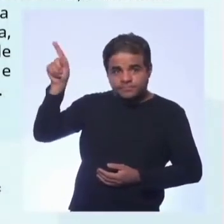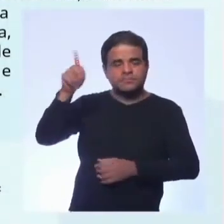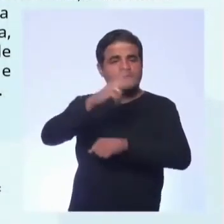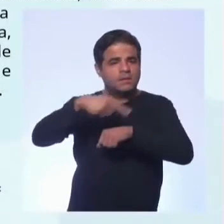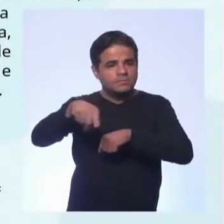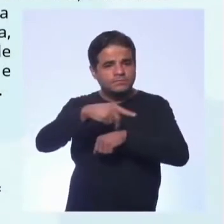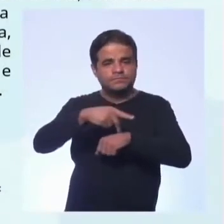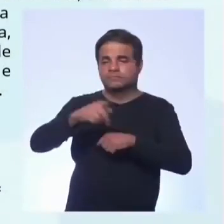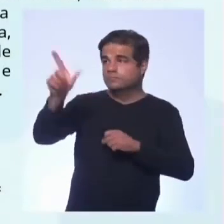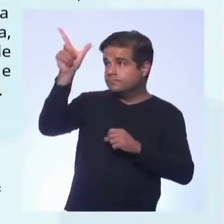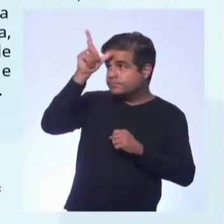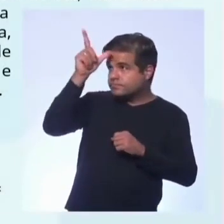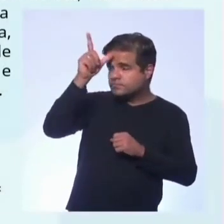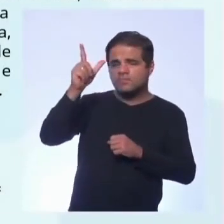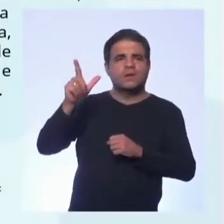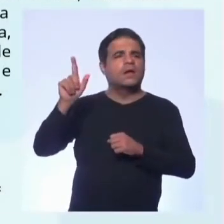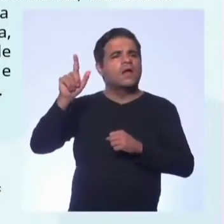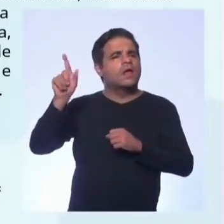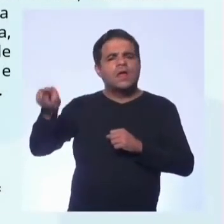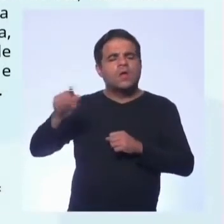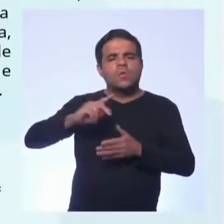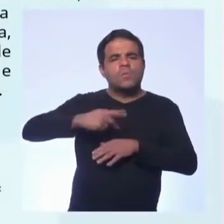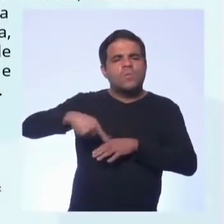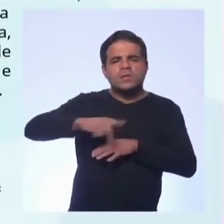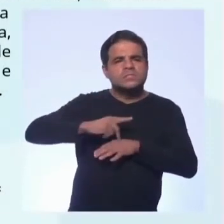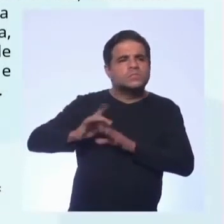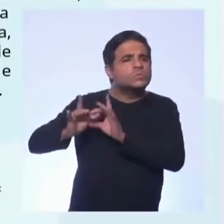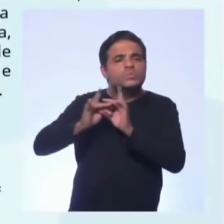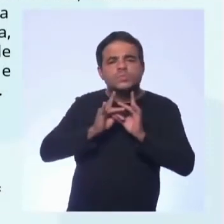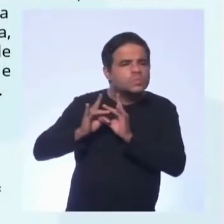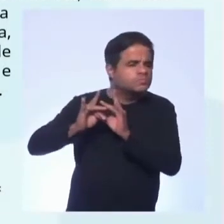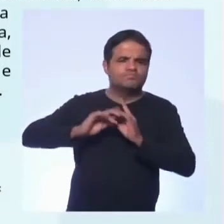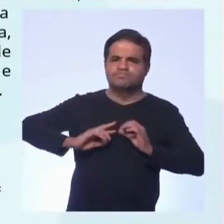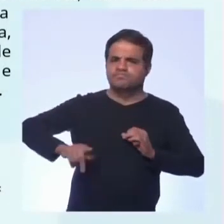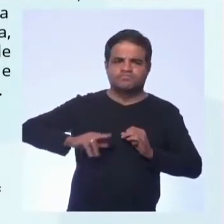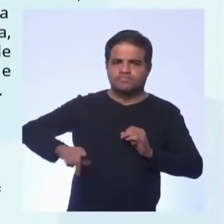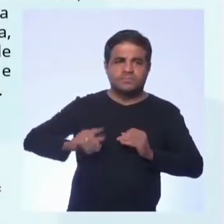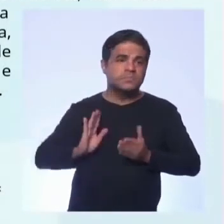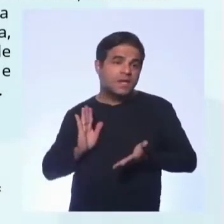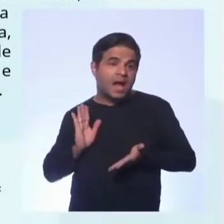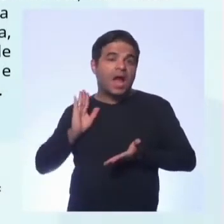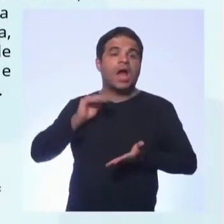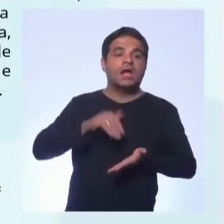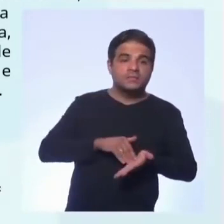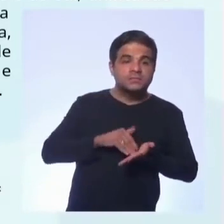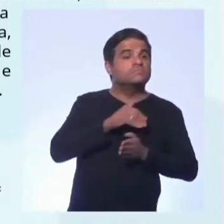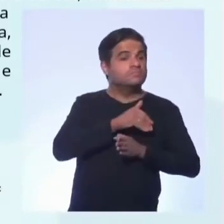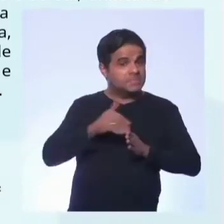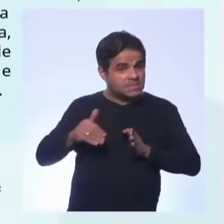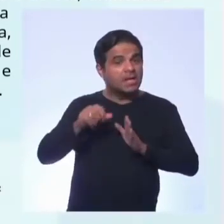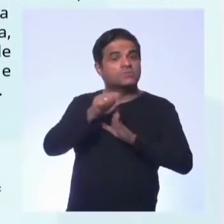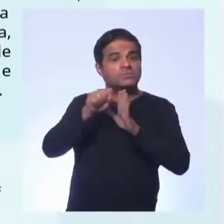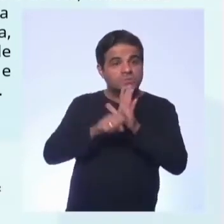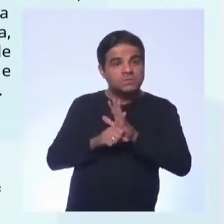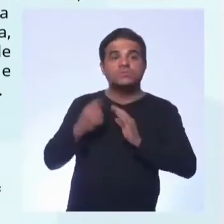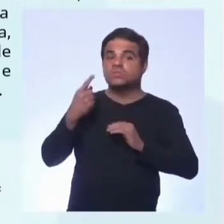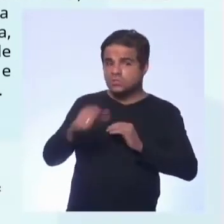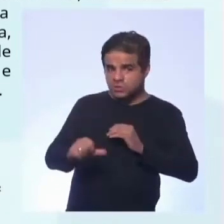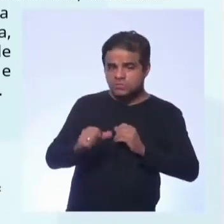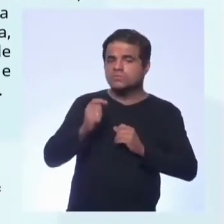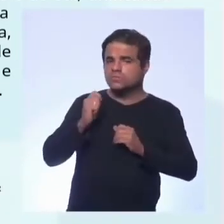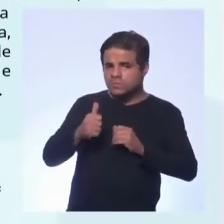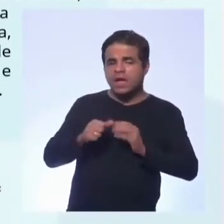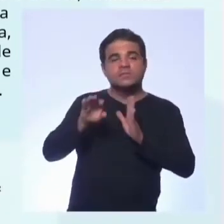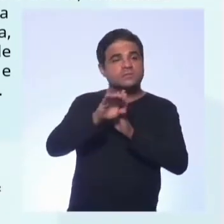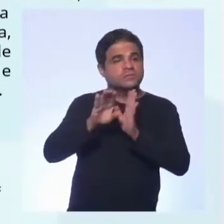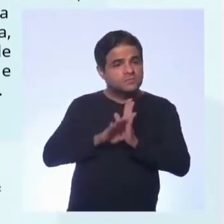a Alemanha não era um país unificado até aí metade do século XIX, né? Final do